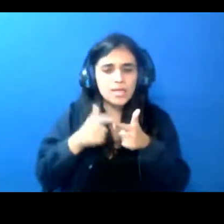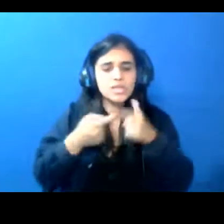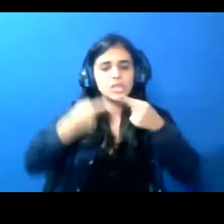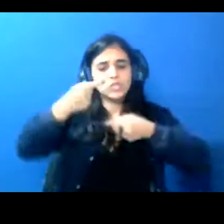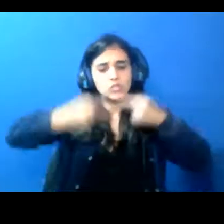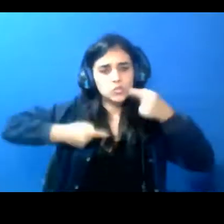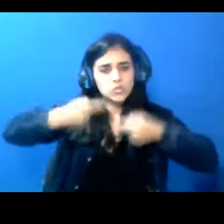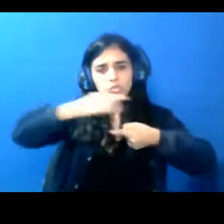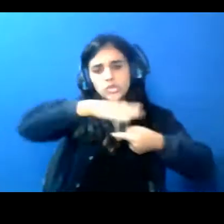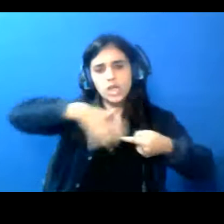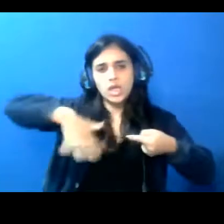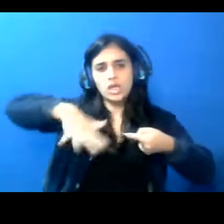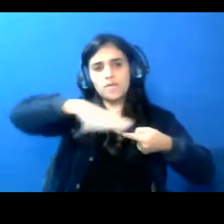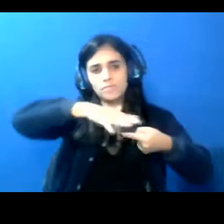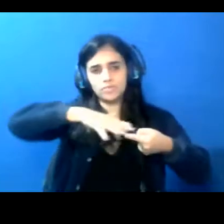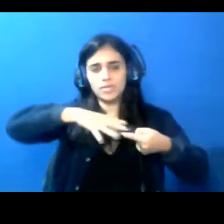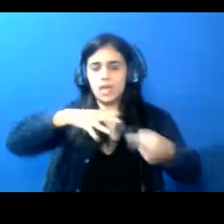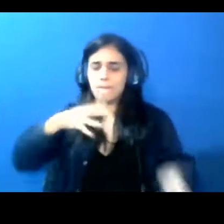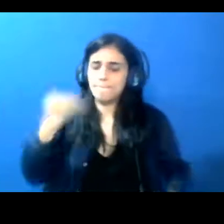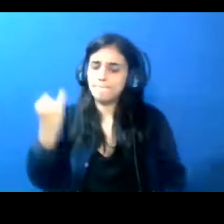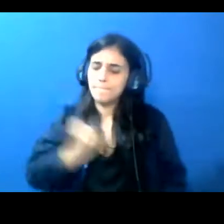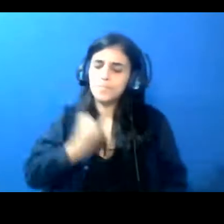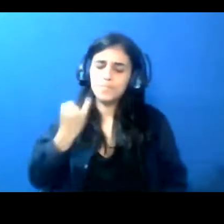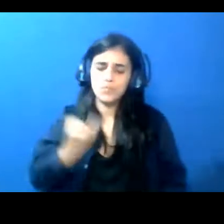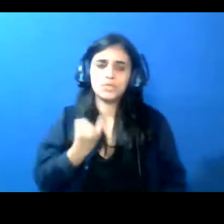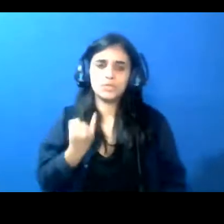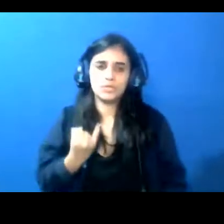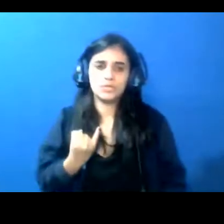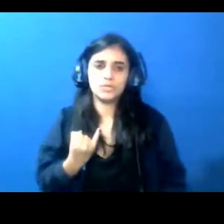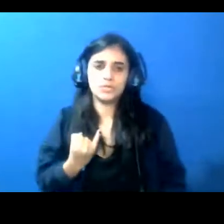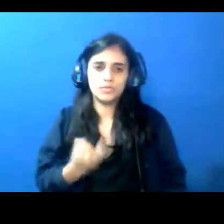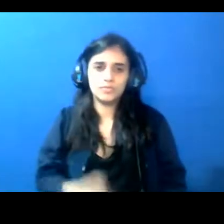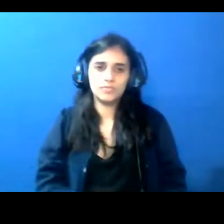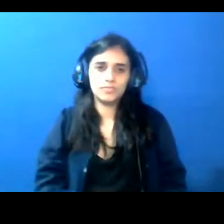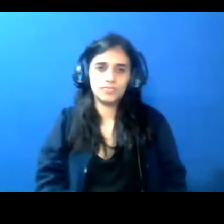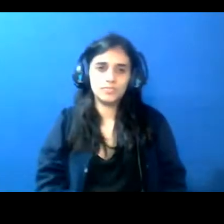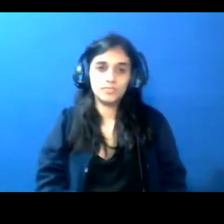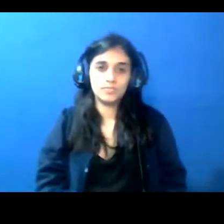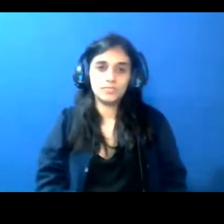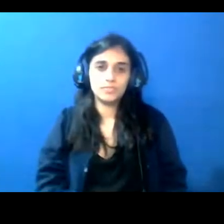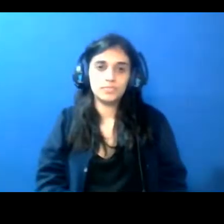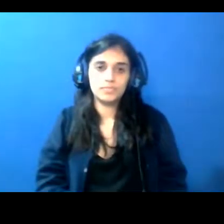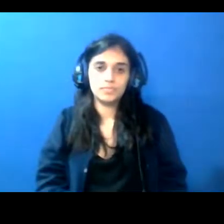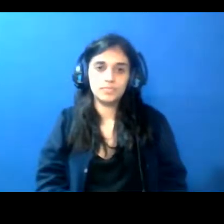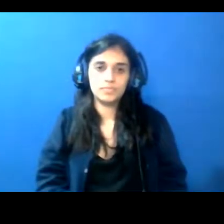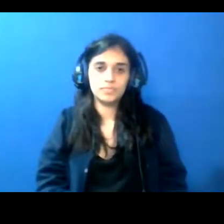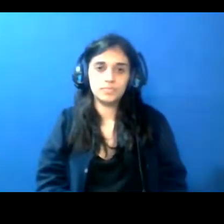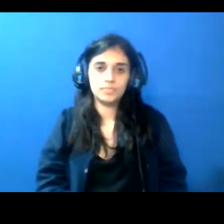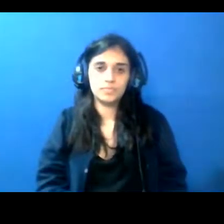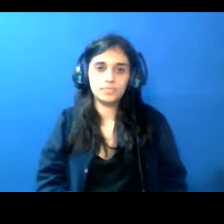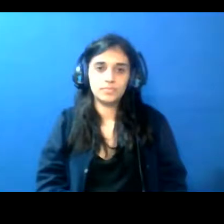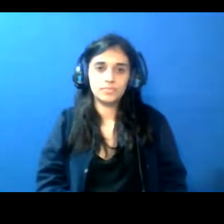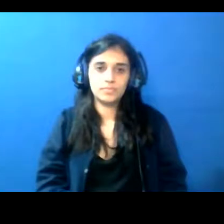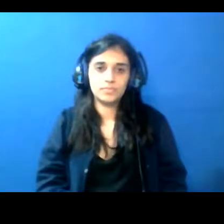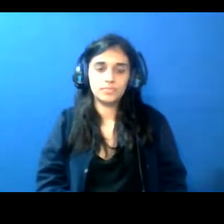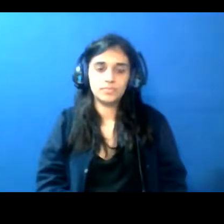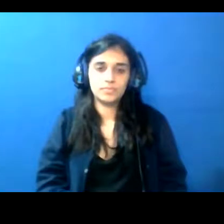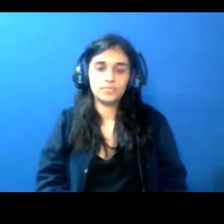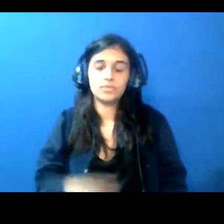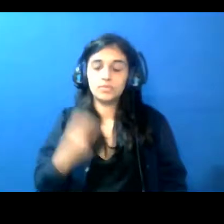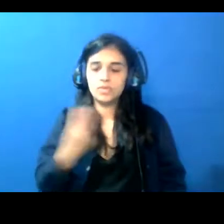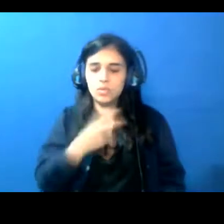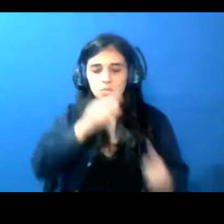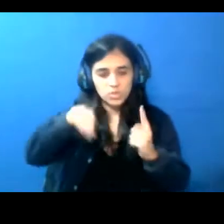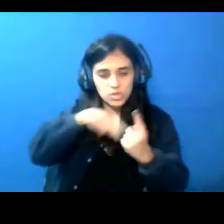é uma das tarefas deste programa. Um segundo objetivo concreto que nós temos